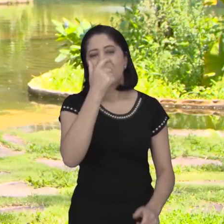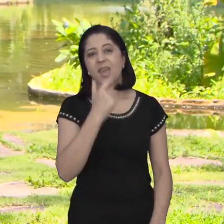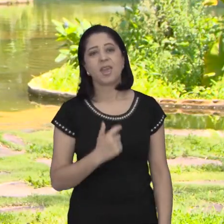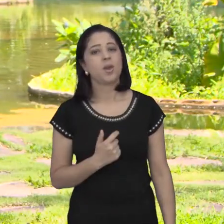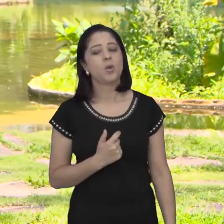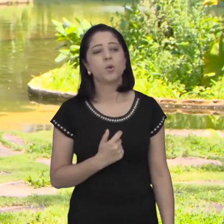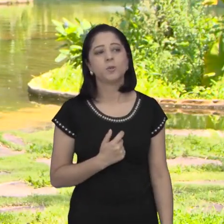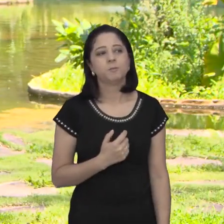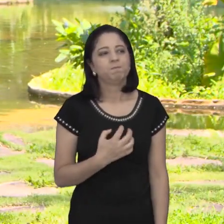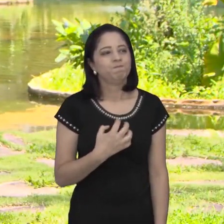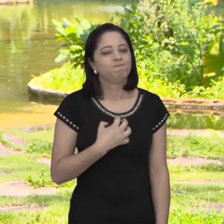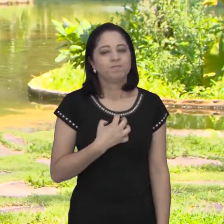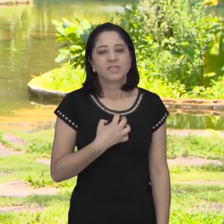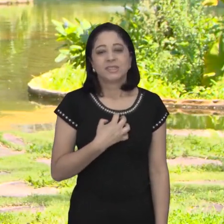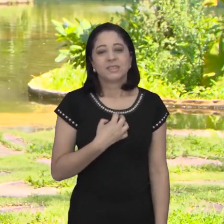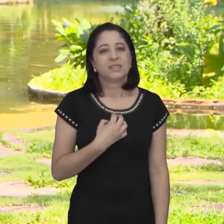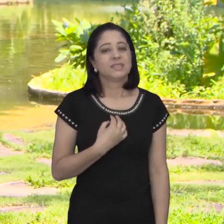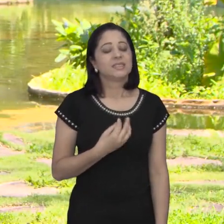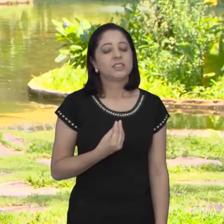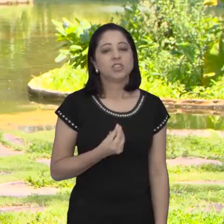resultado.